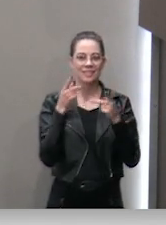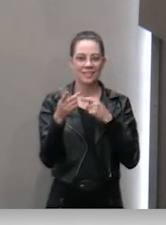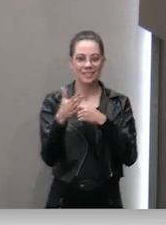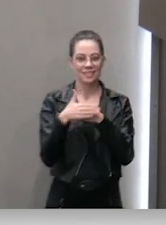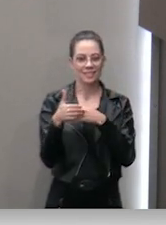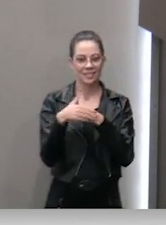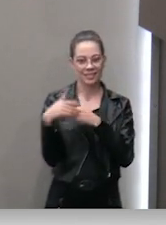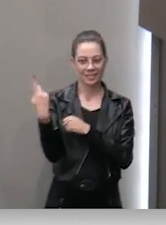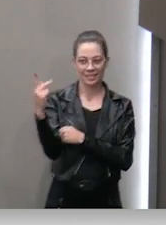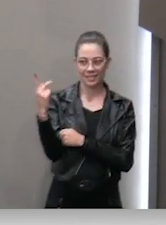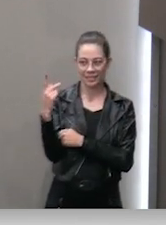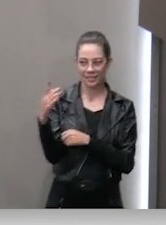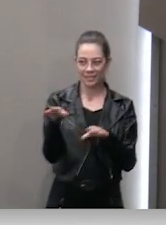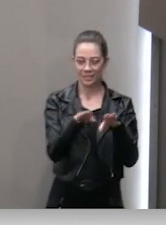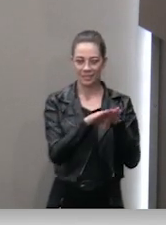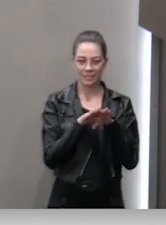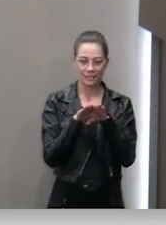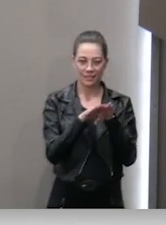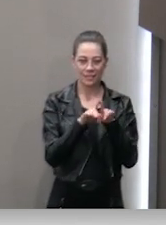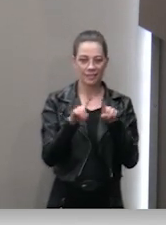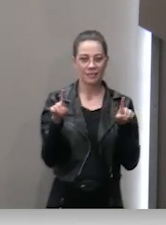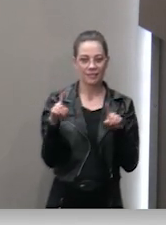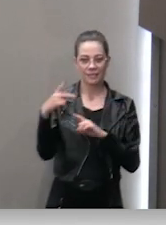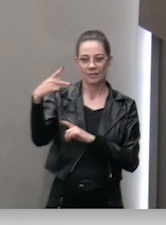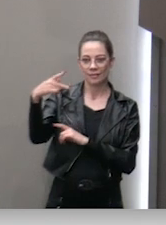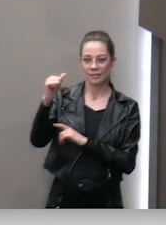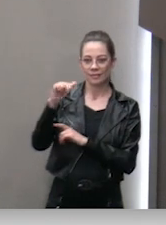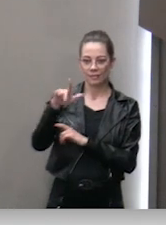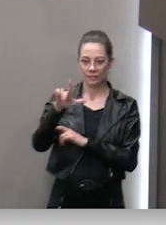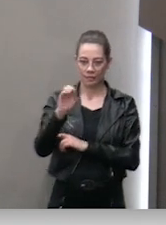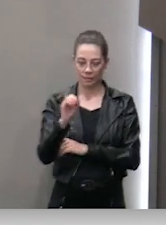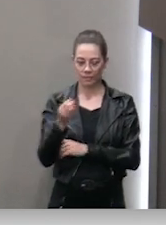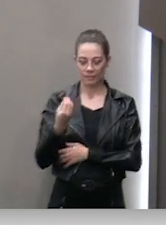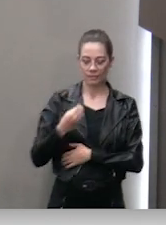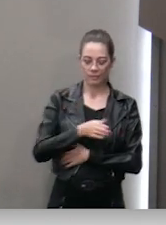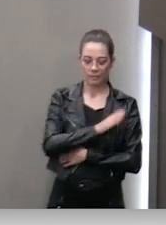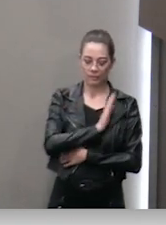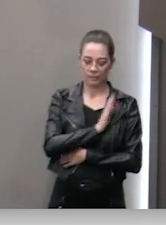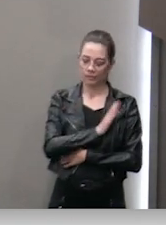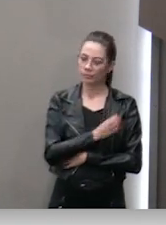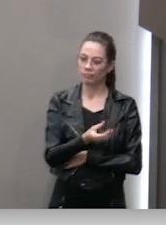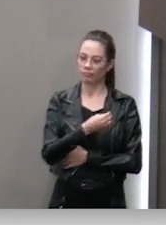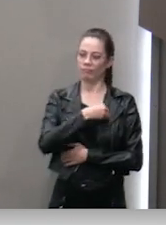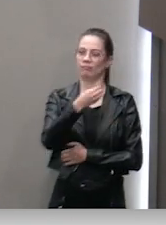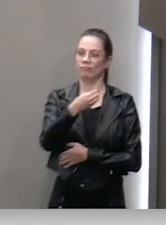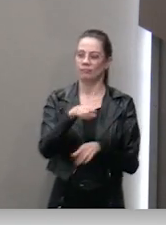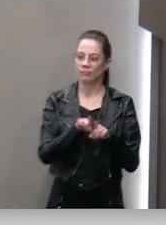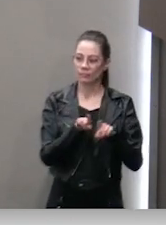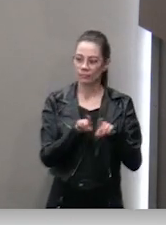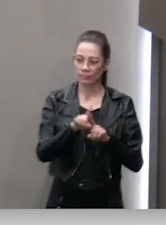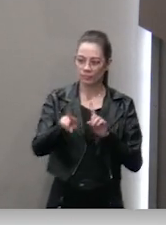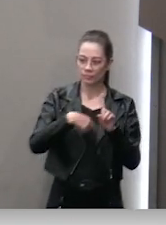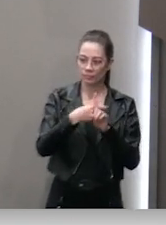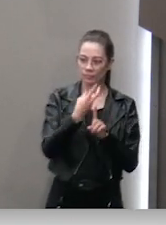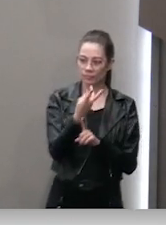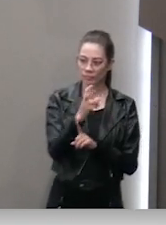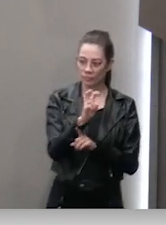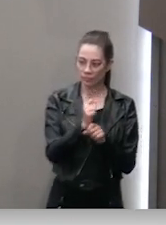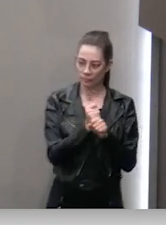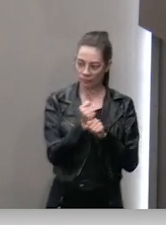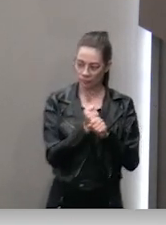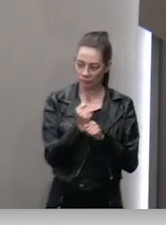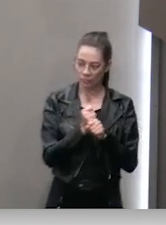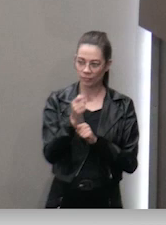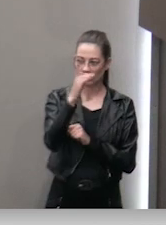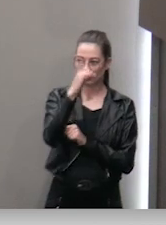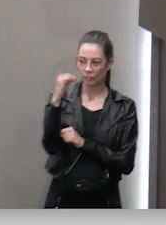carinho enorme por todos vocês. Mas, Paulo, um beijo no teu coração. Que tenhamos mais 35 anos e que,